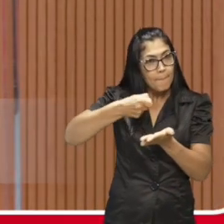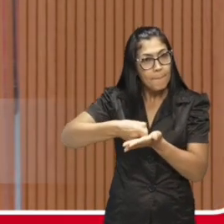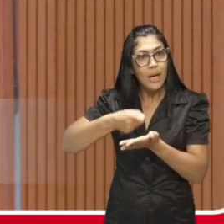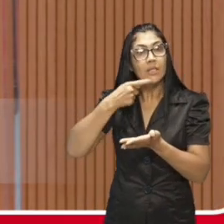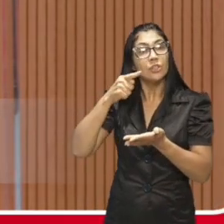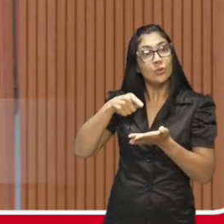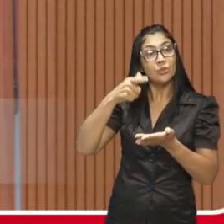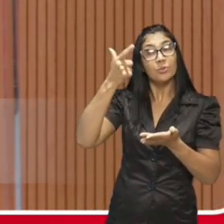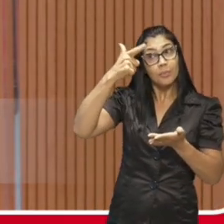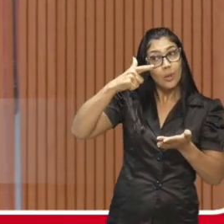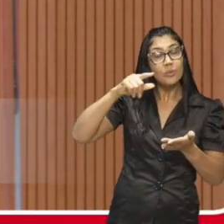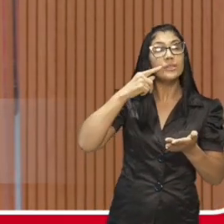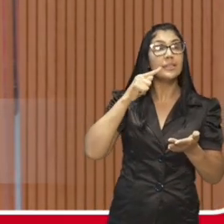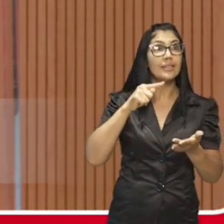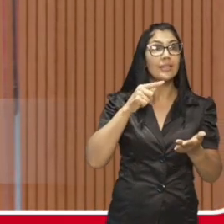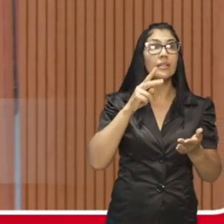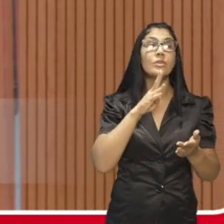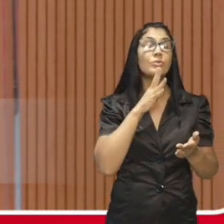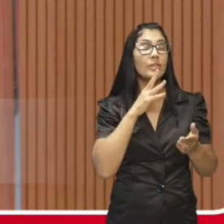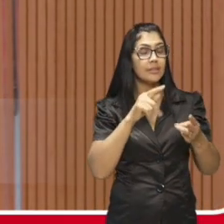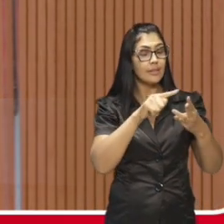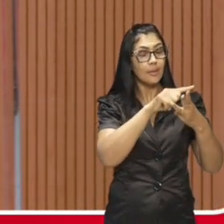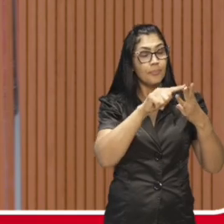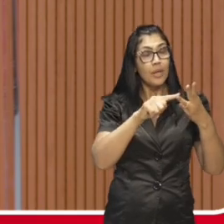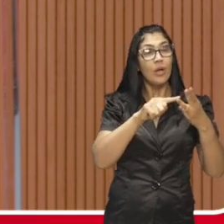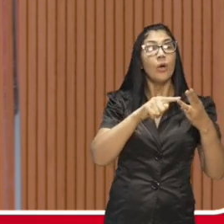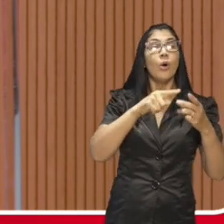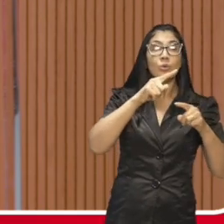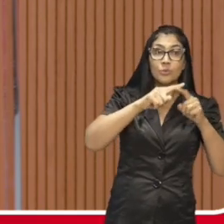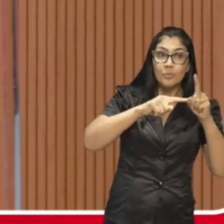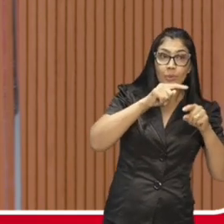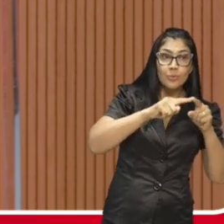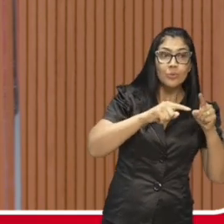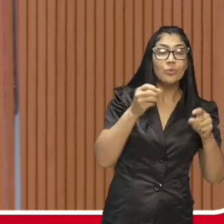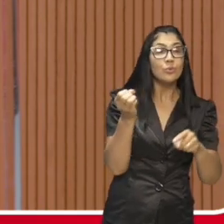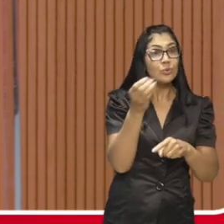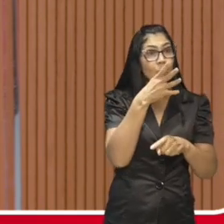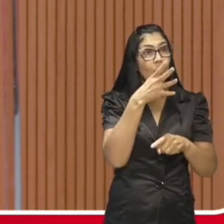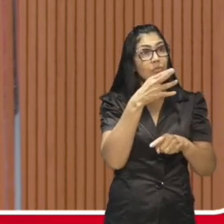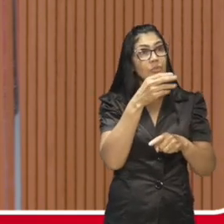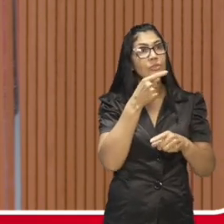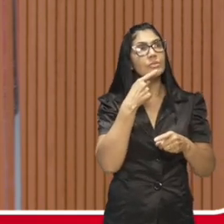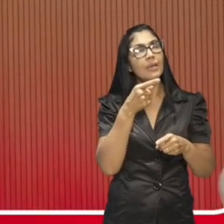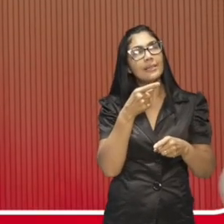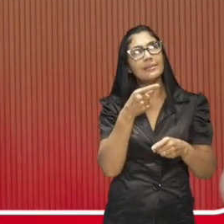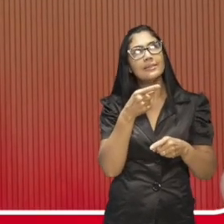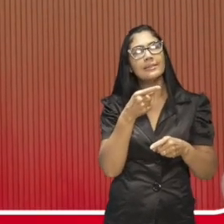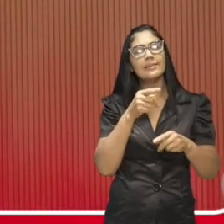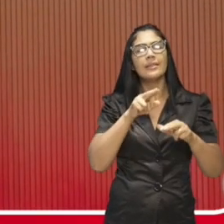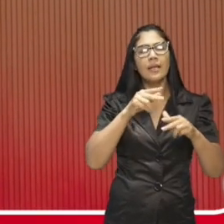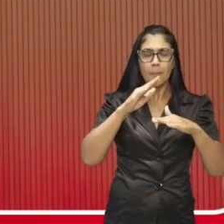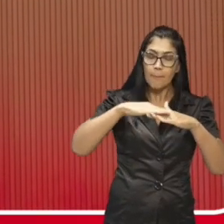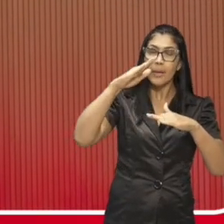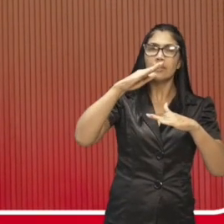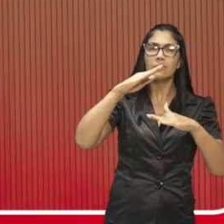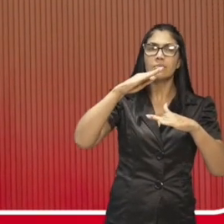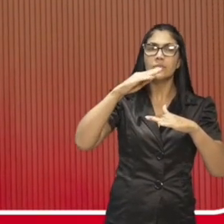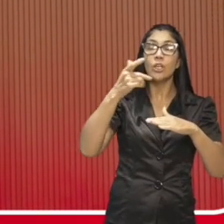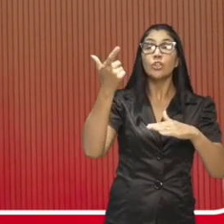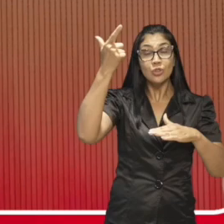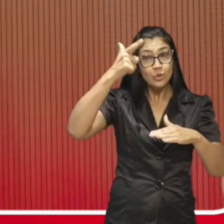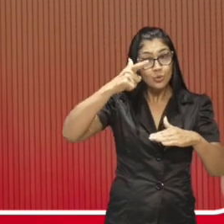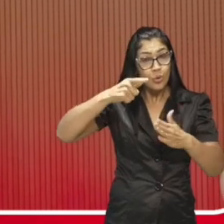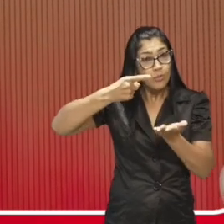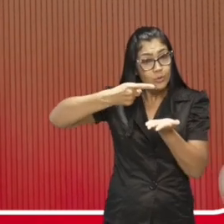dia para conhecermos produtos novos, mas mais do que isso, nós renovarmos esse nosso compromisso com